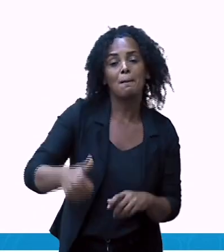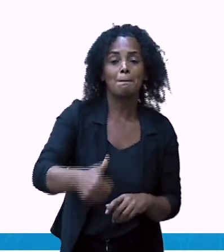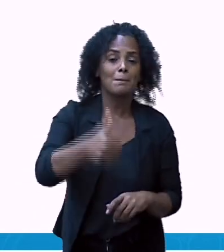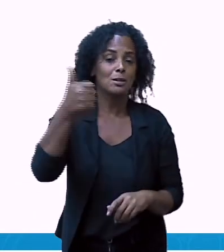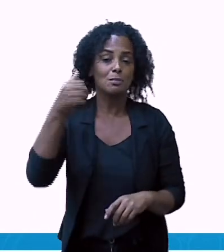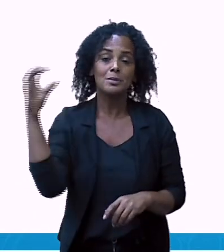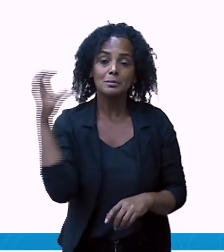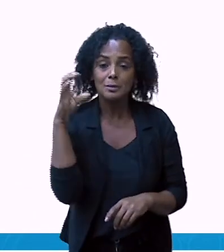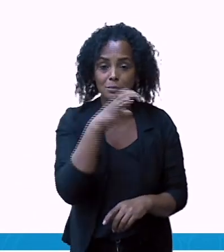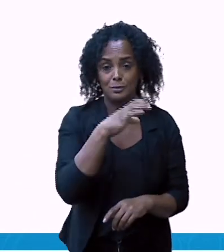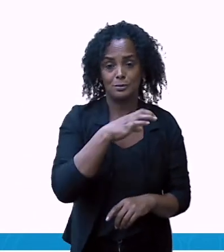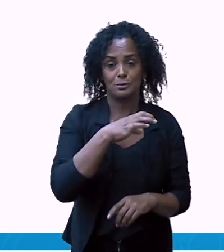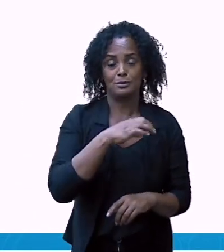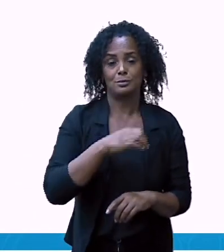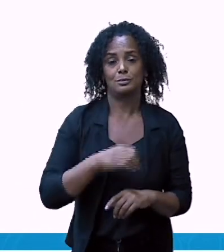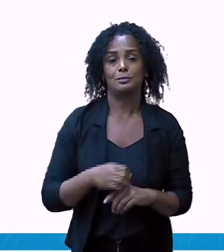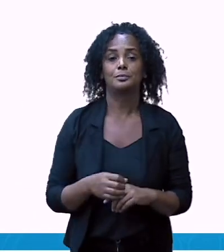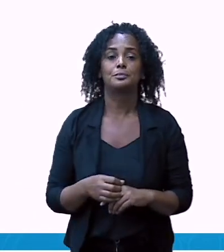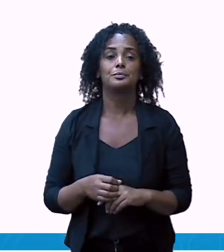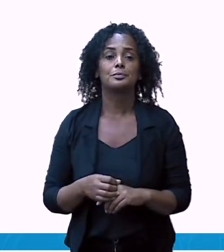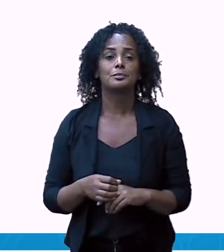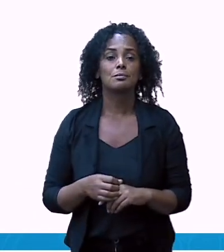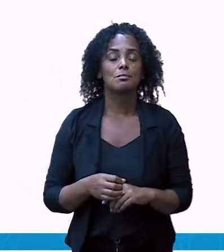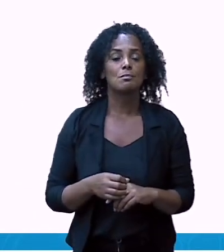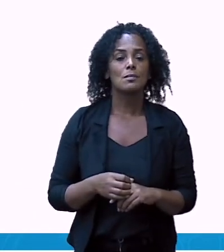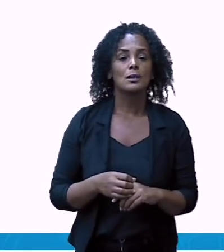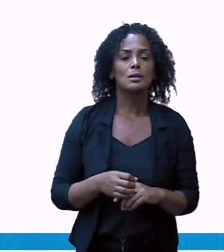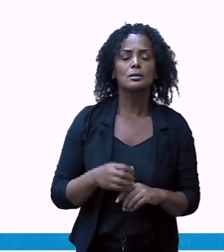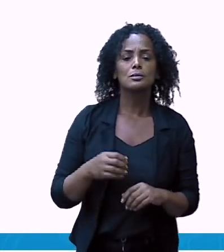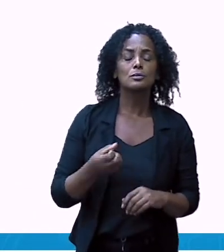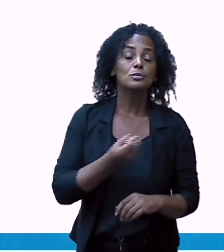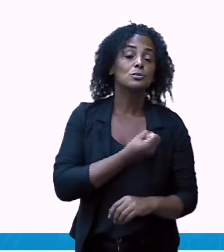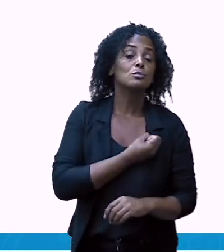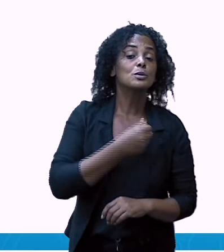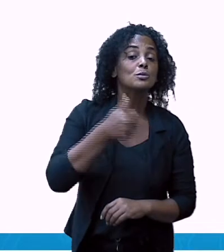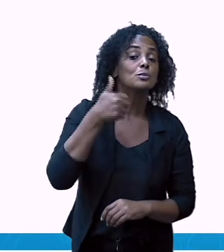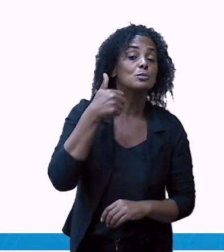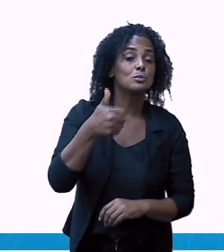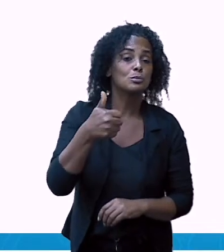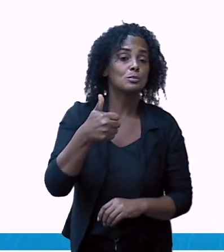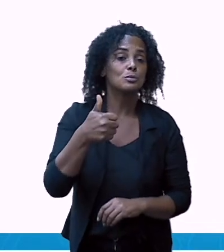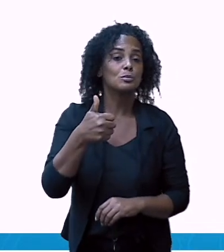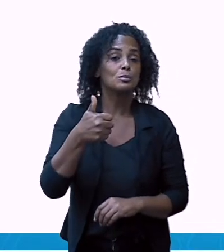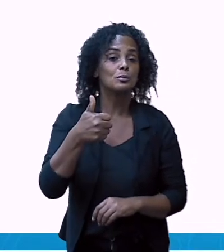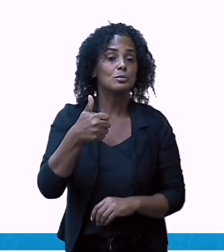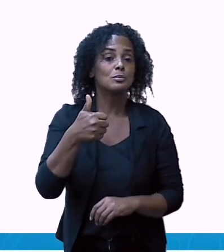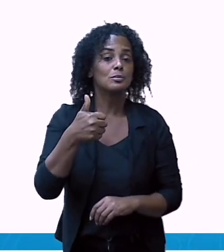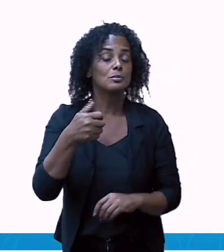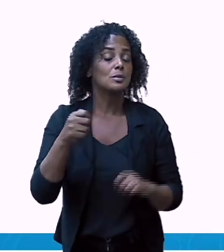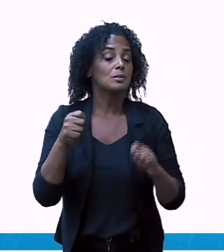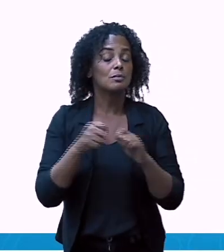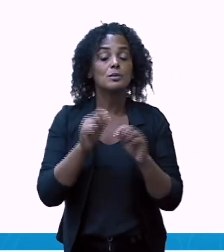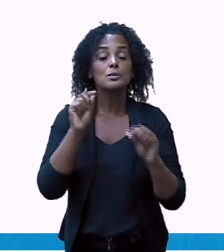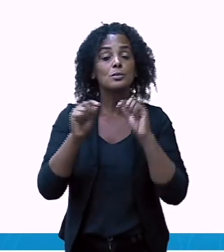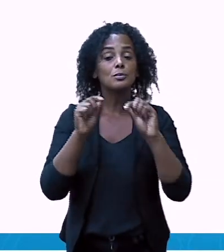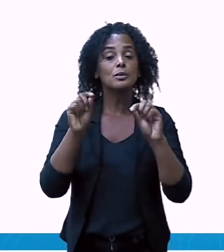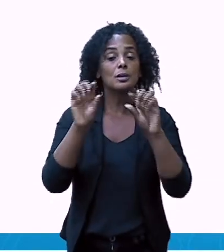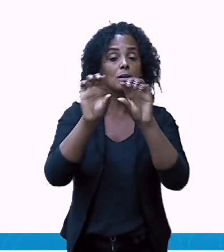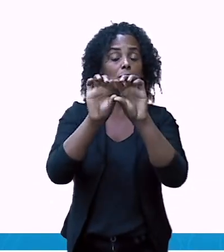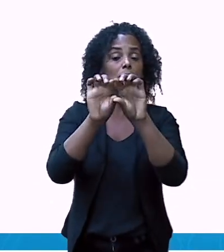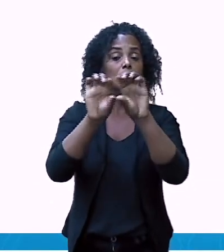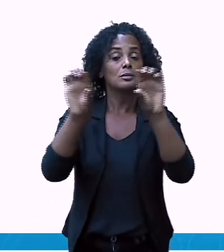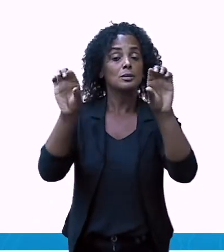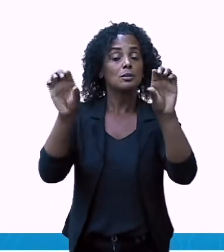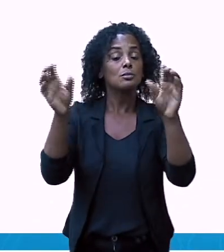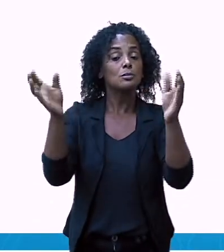agilidade, ok? Então vamos fazer. A questão número 1 pede para que a gente resolva as expressões numéricas, tendo em vista